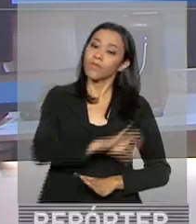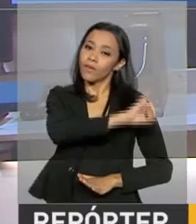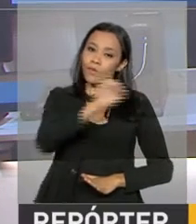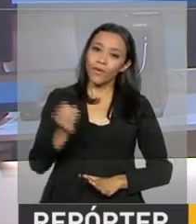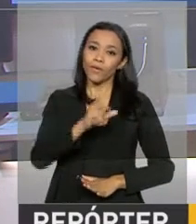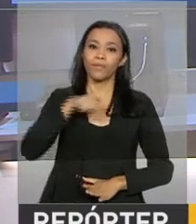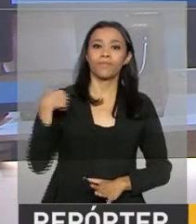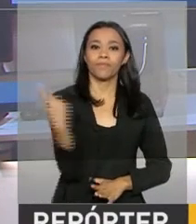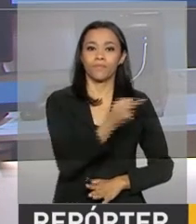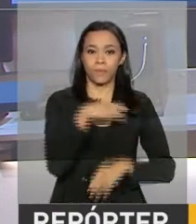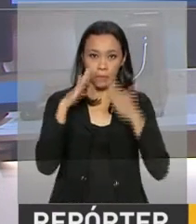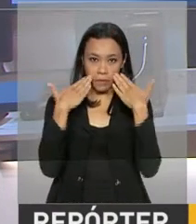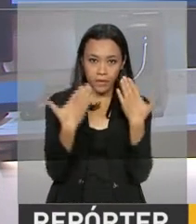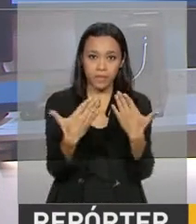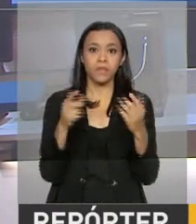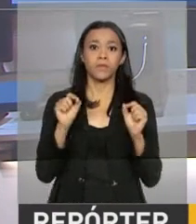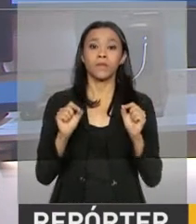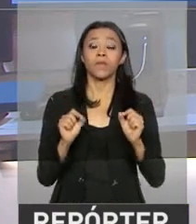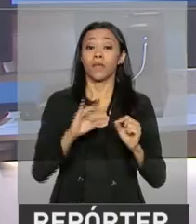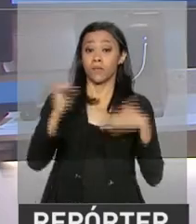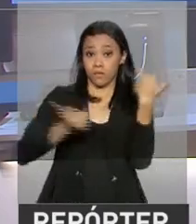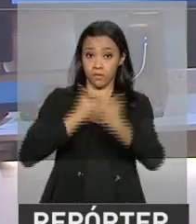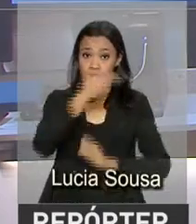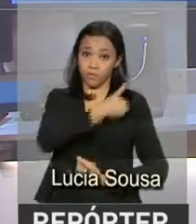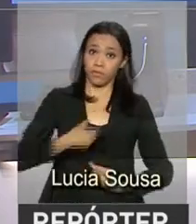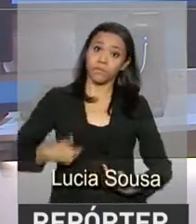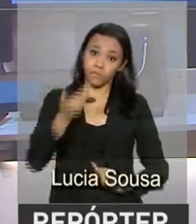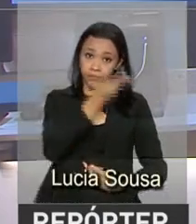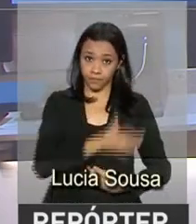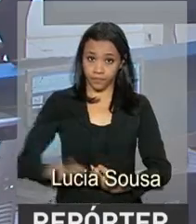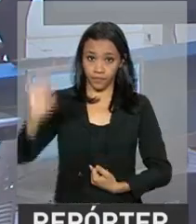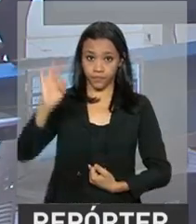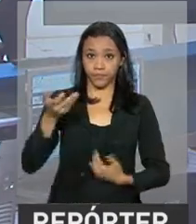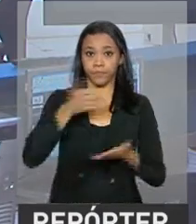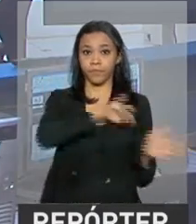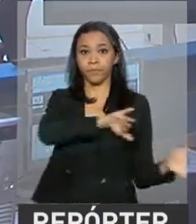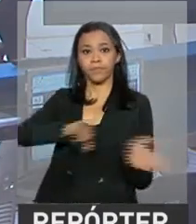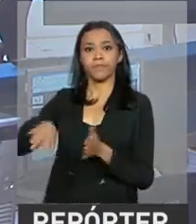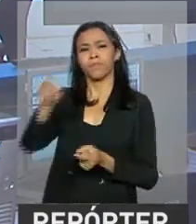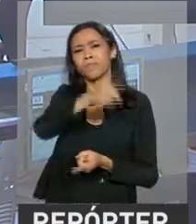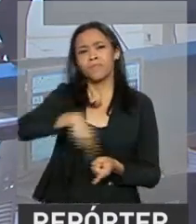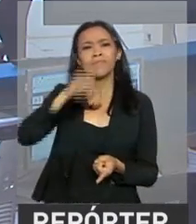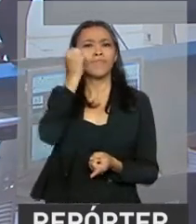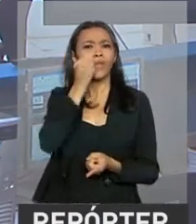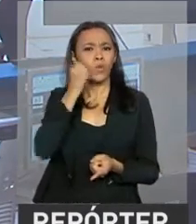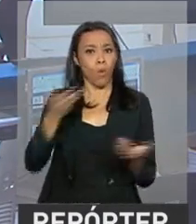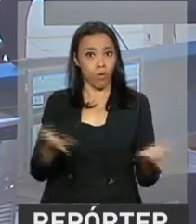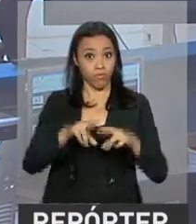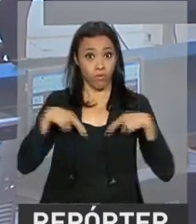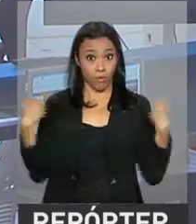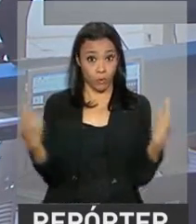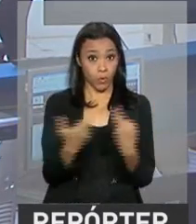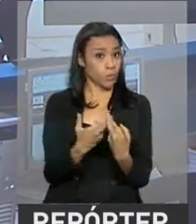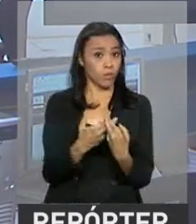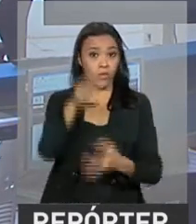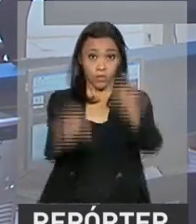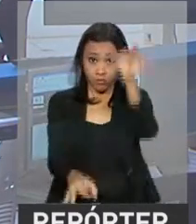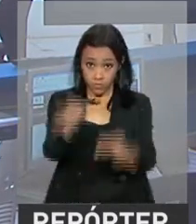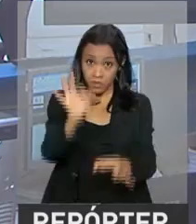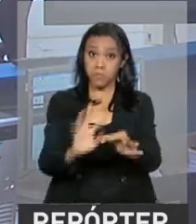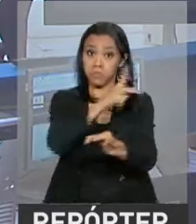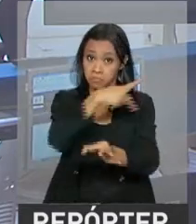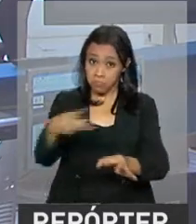Olá, estamos de volta com o repórter NBR com as notícias do governo federal. Senadores estão reunidos no julgamento de Dilma